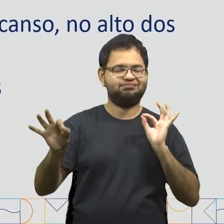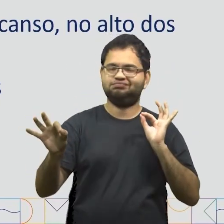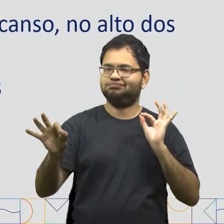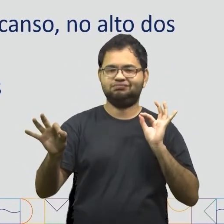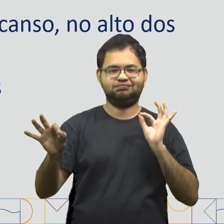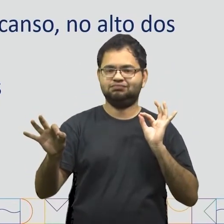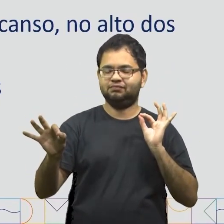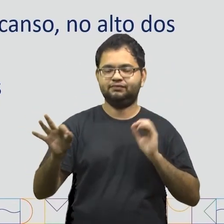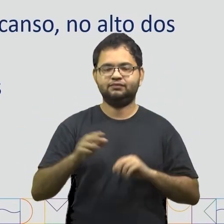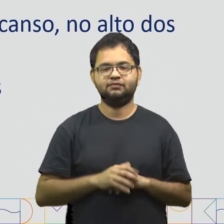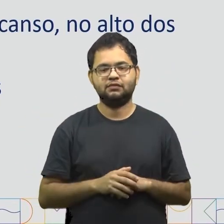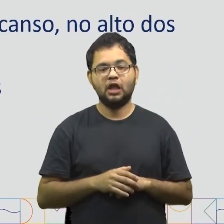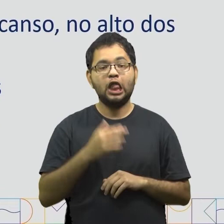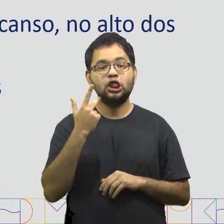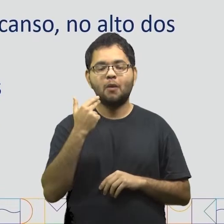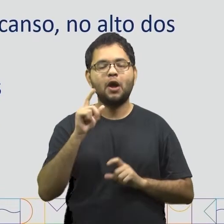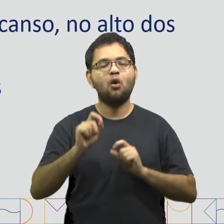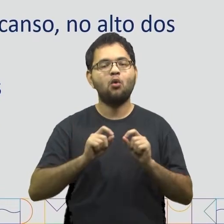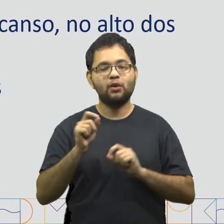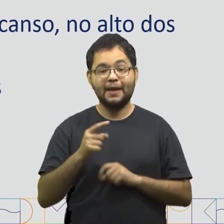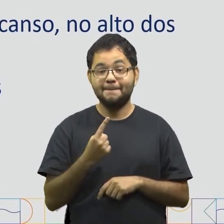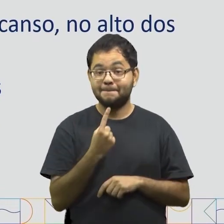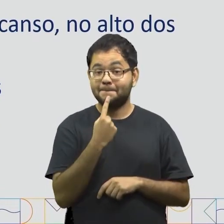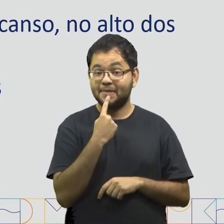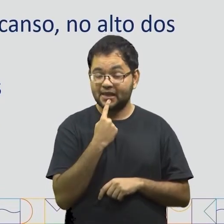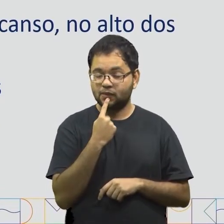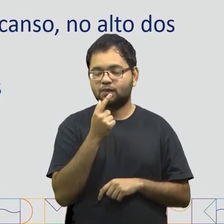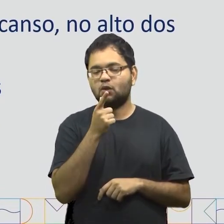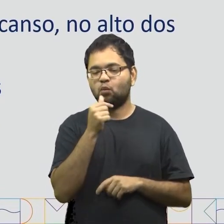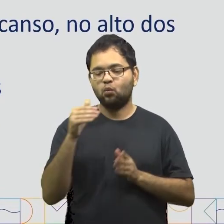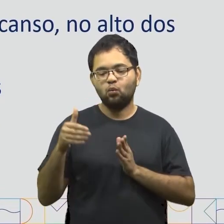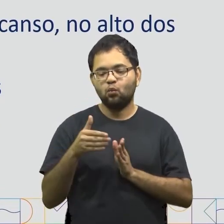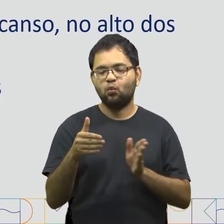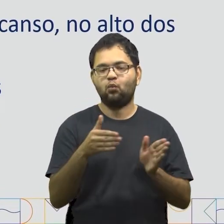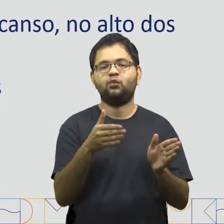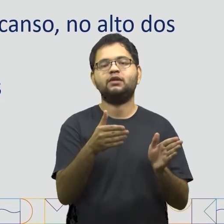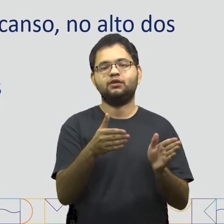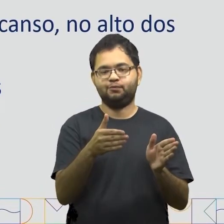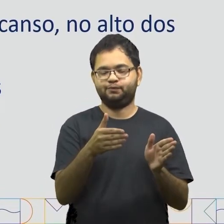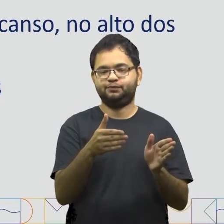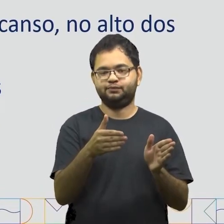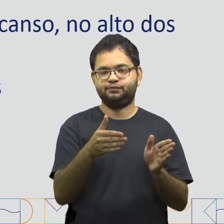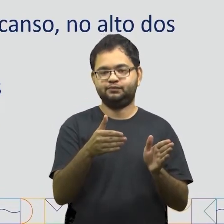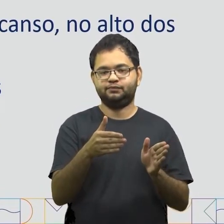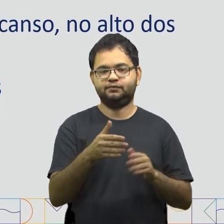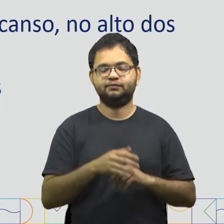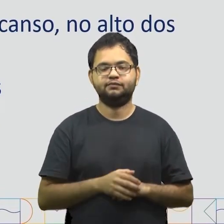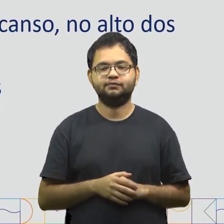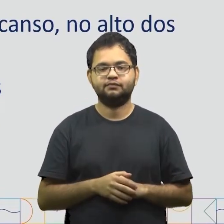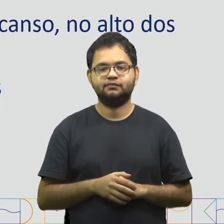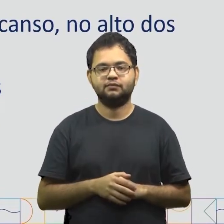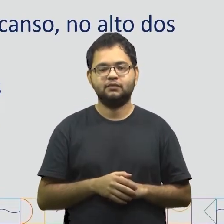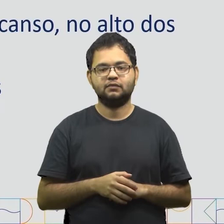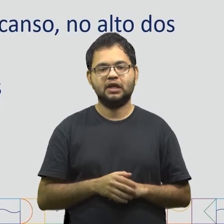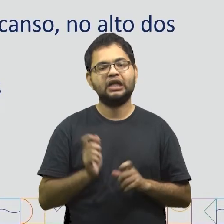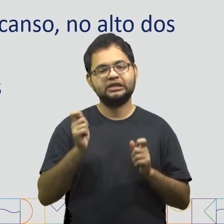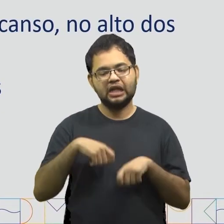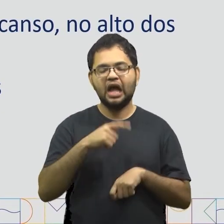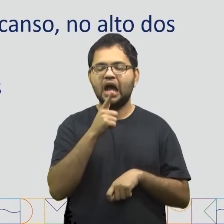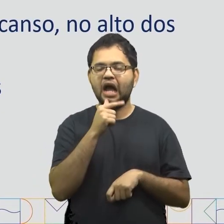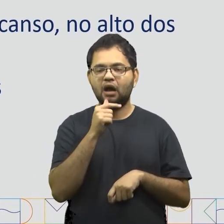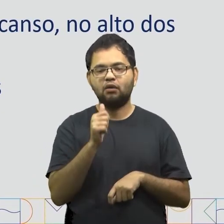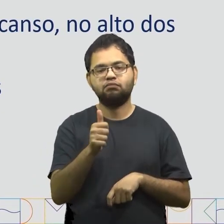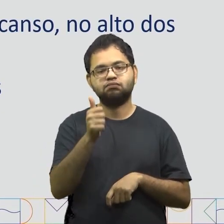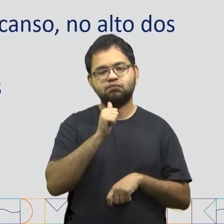Passos eles costumavam estar na beira dos rios e próximo dos Passos perto da água para